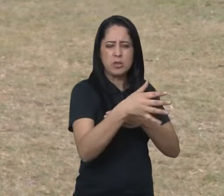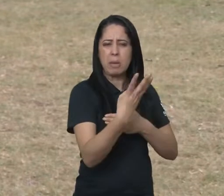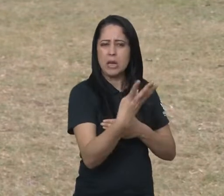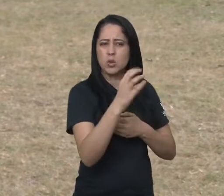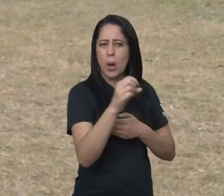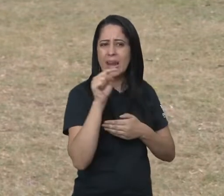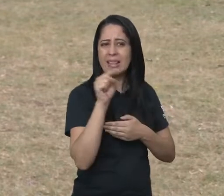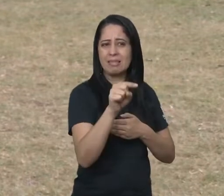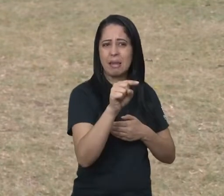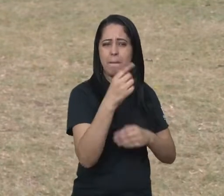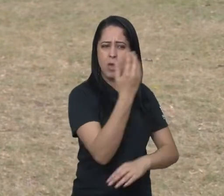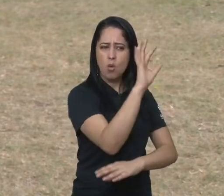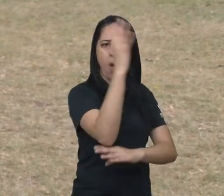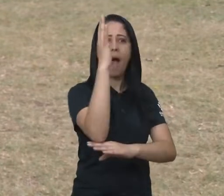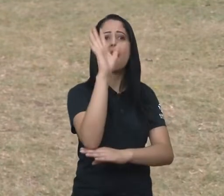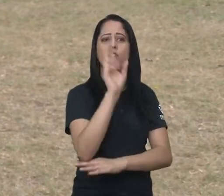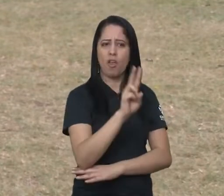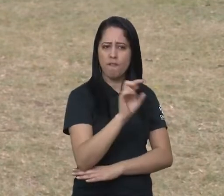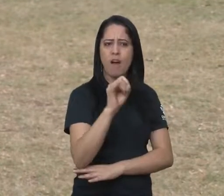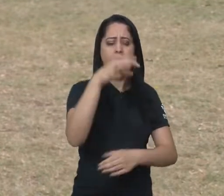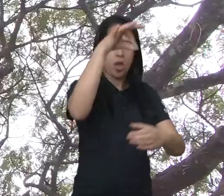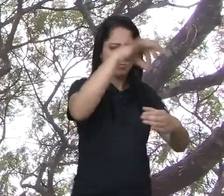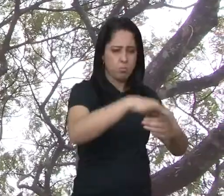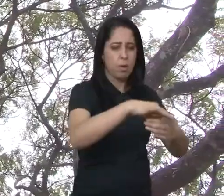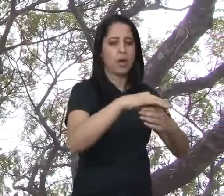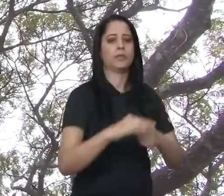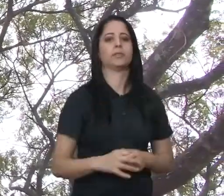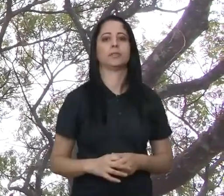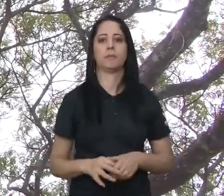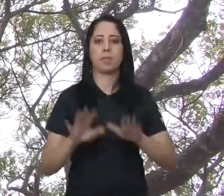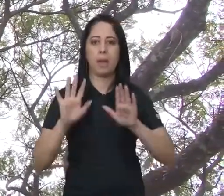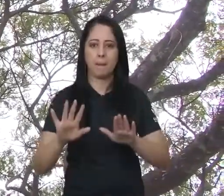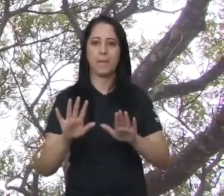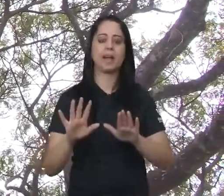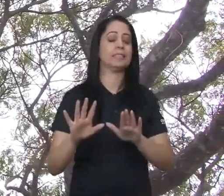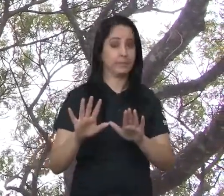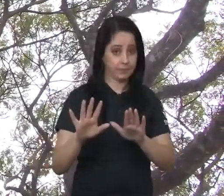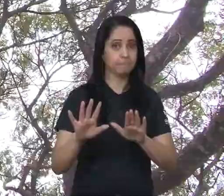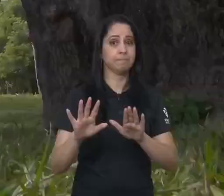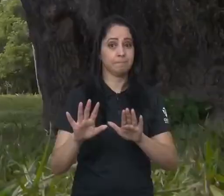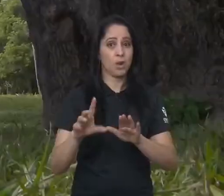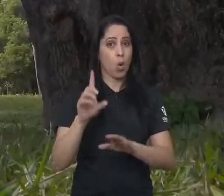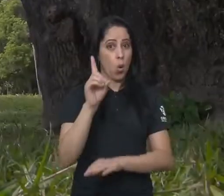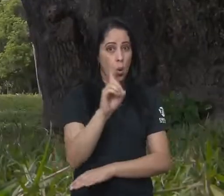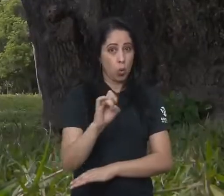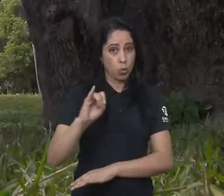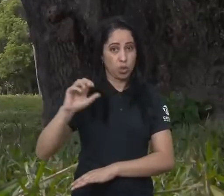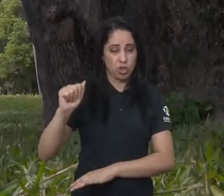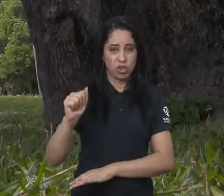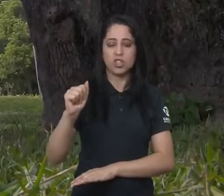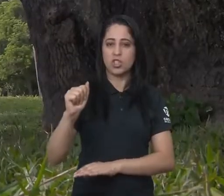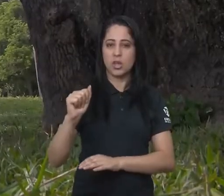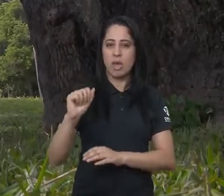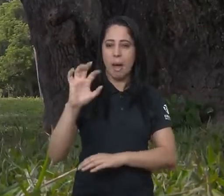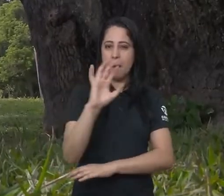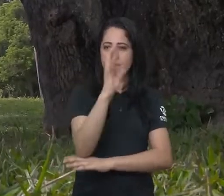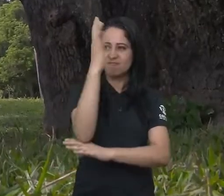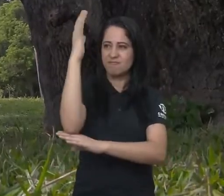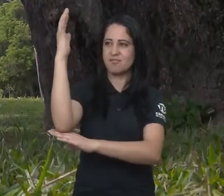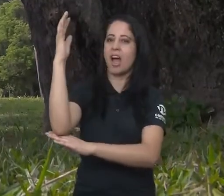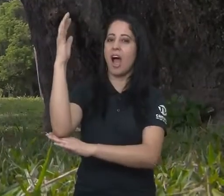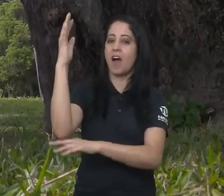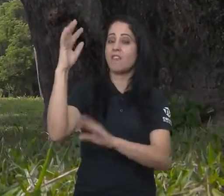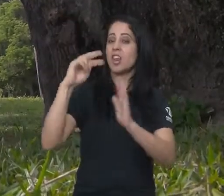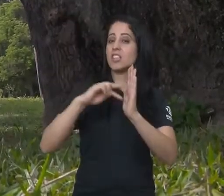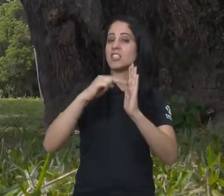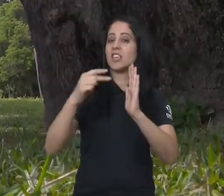mil árvores serão plantadas na cidade, aqui em São José dos Campos. Mais que uma simples marcação no calendário, o Dia da Árvore potencializa ações